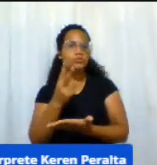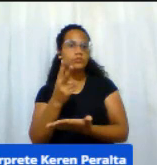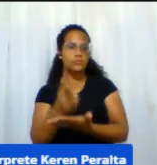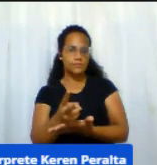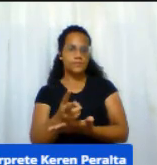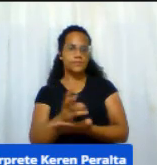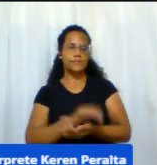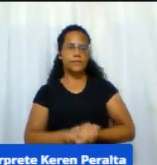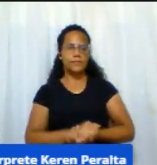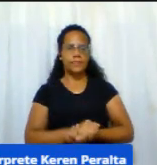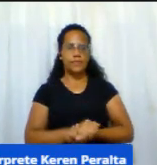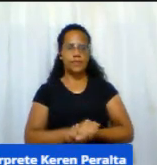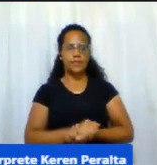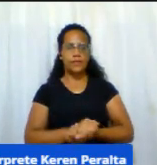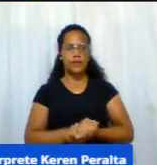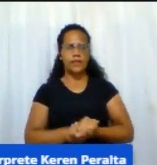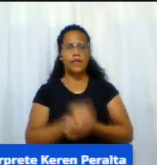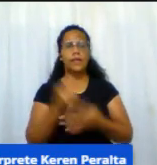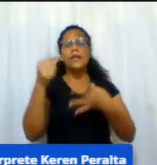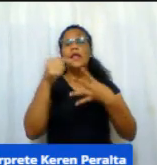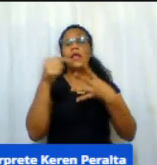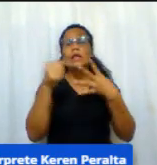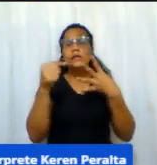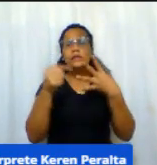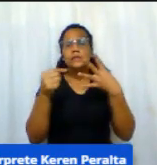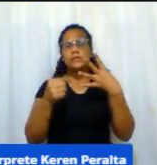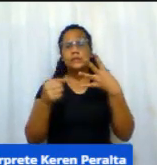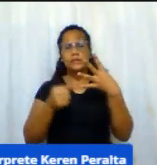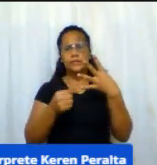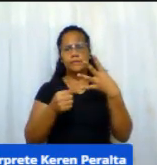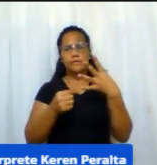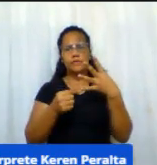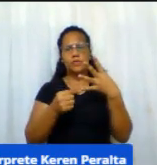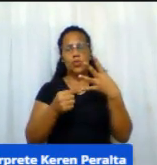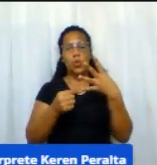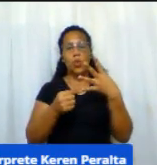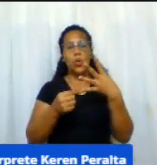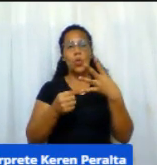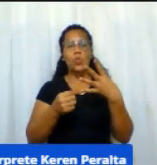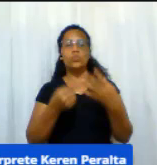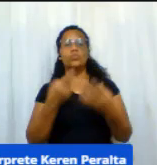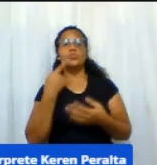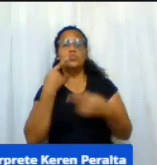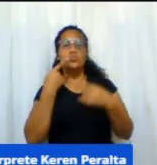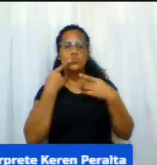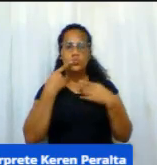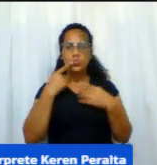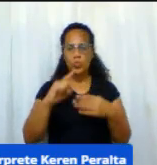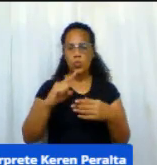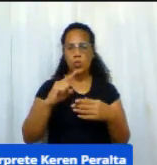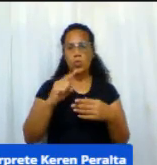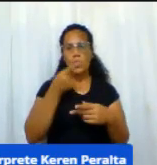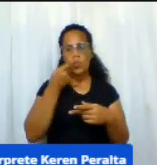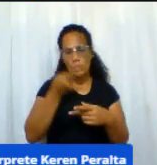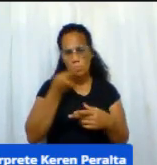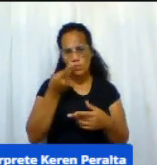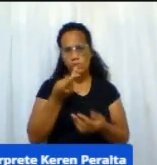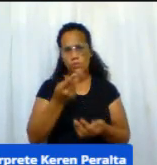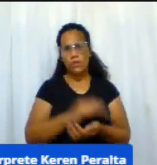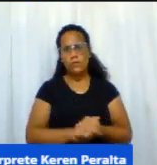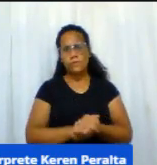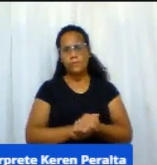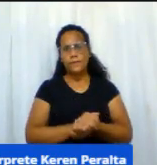eles, destaques e comentários sobre o referencial integral estabelecido